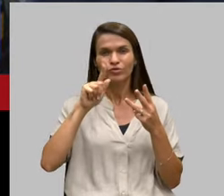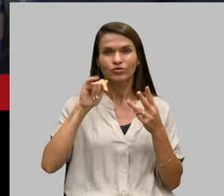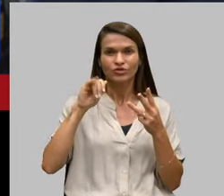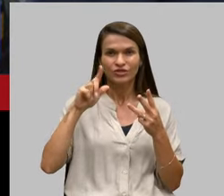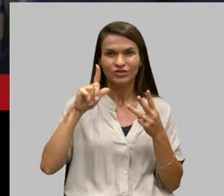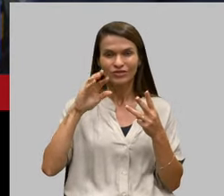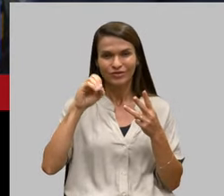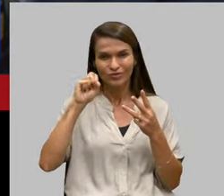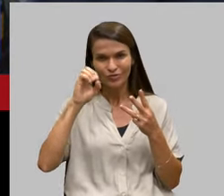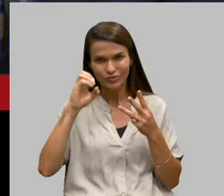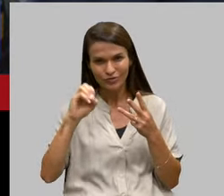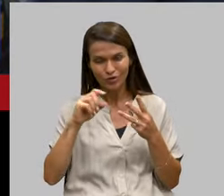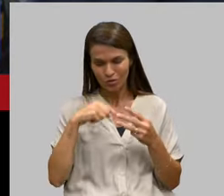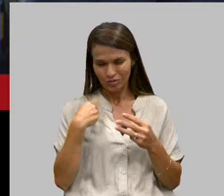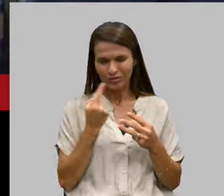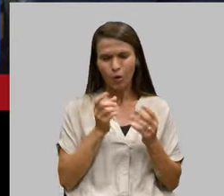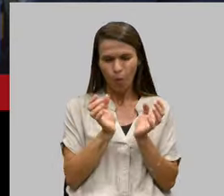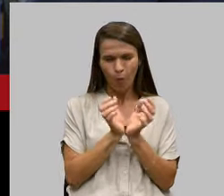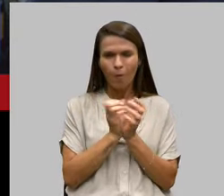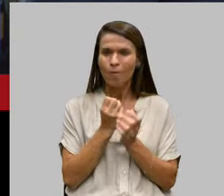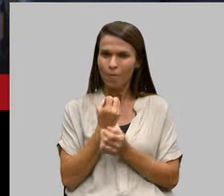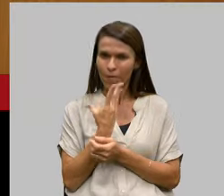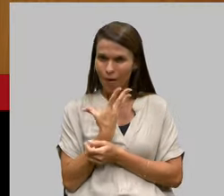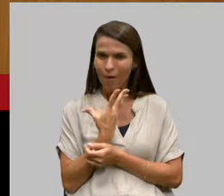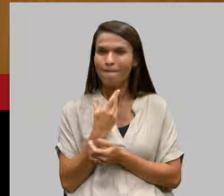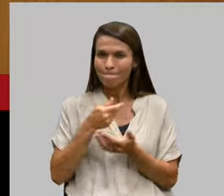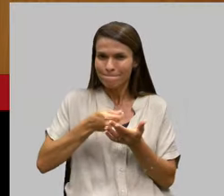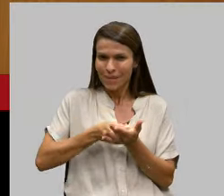boa paga o mesmo